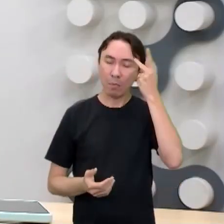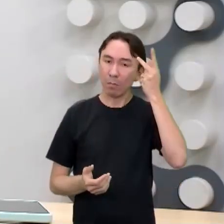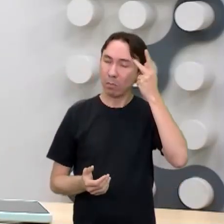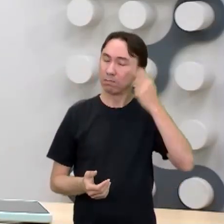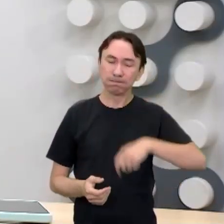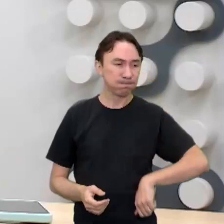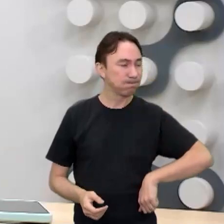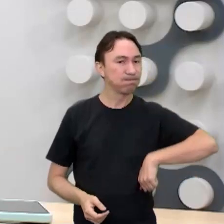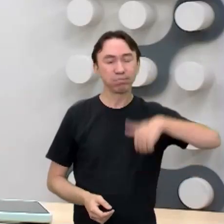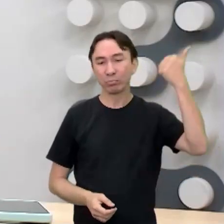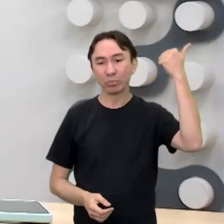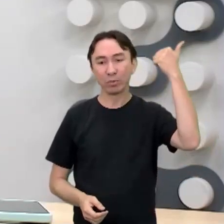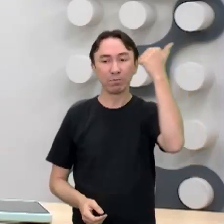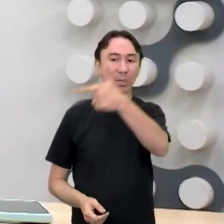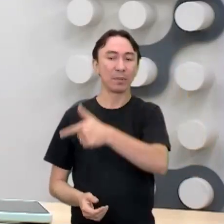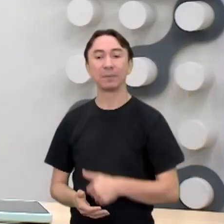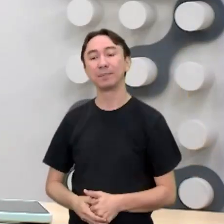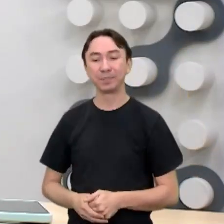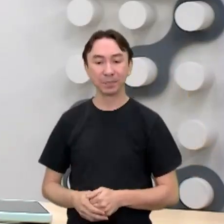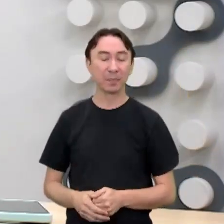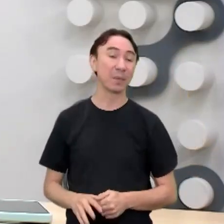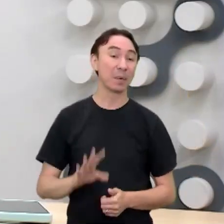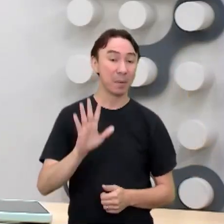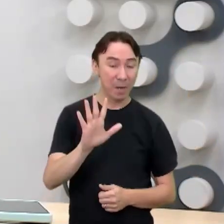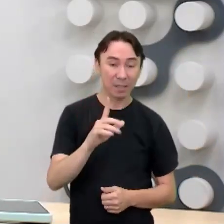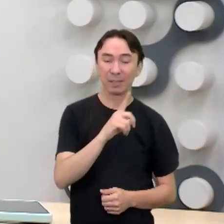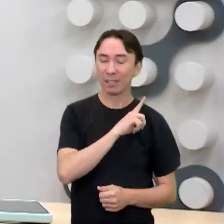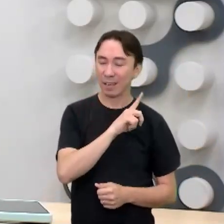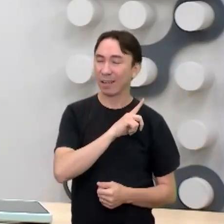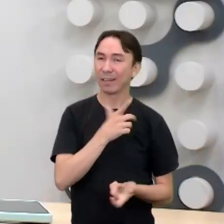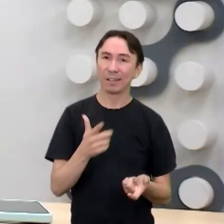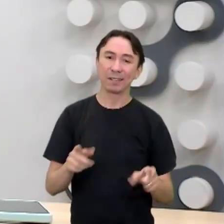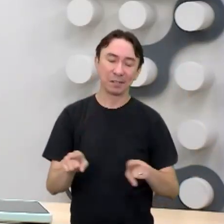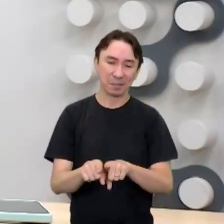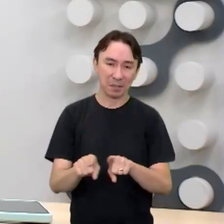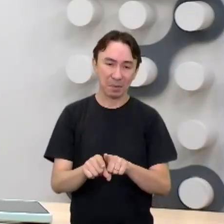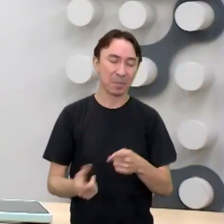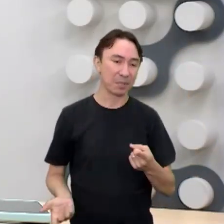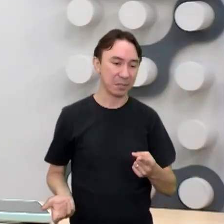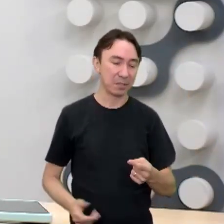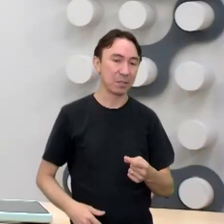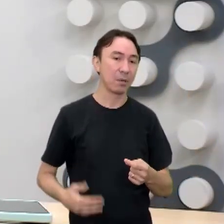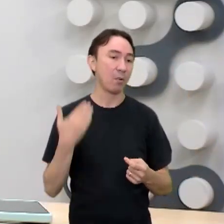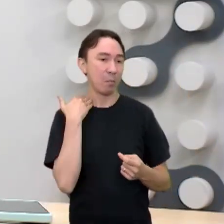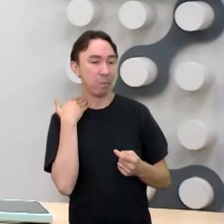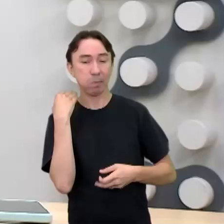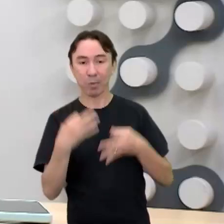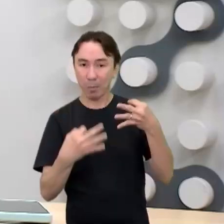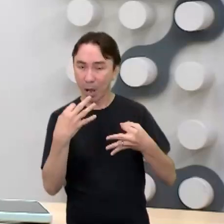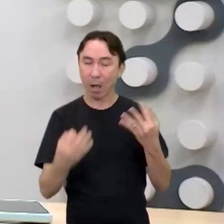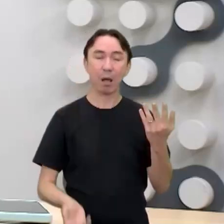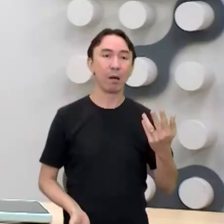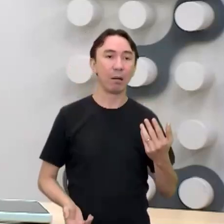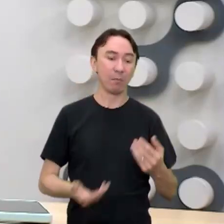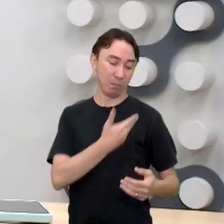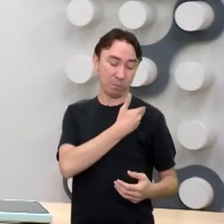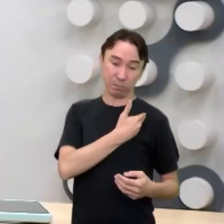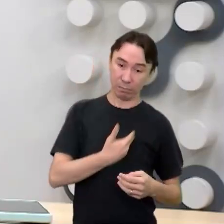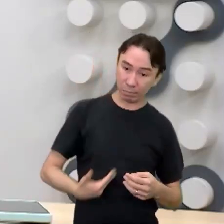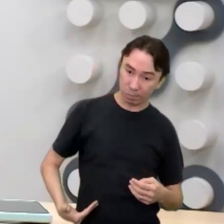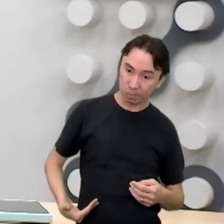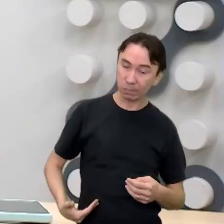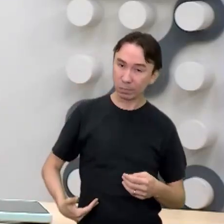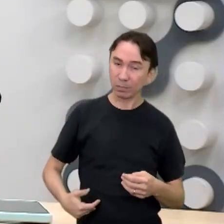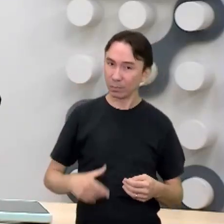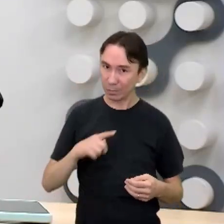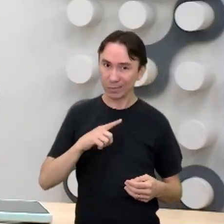Na questão aí de nível de centralidade do poder executivo e do judiciário, né, tem a questão do nível federal, né, que é